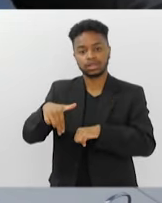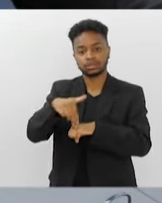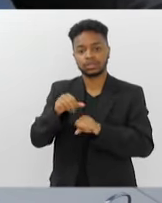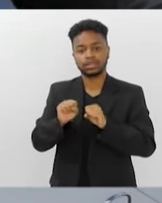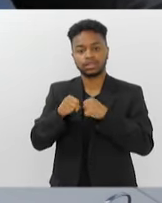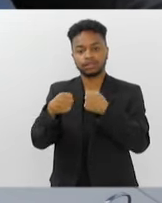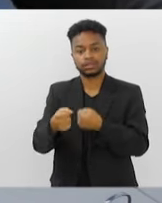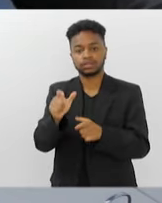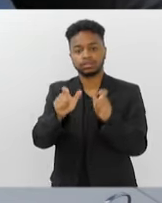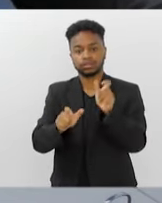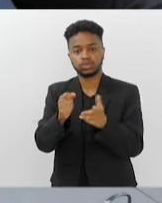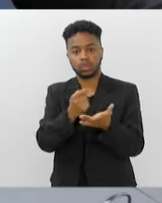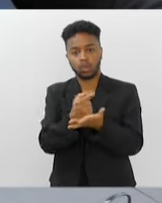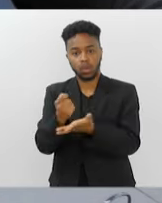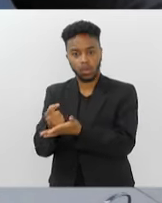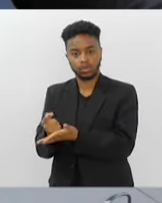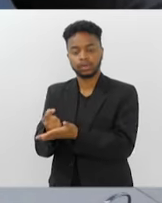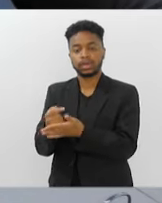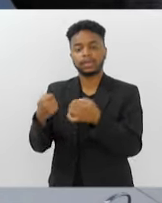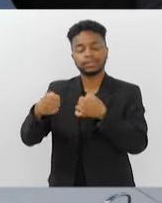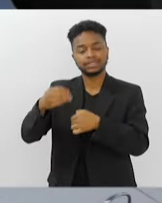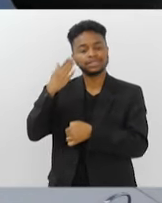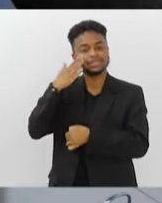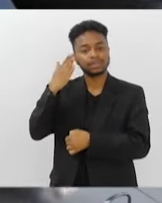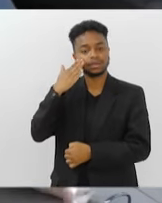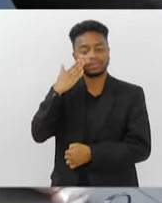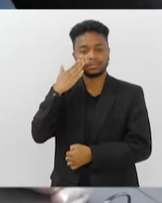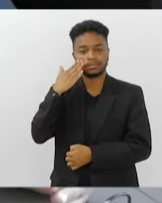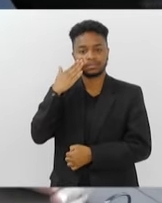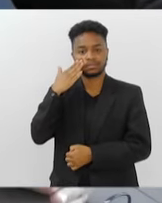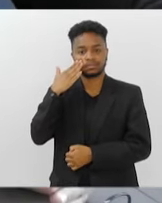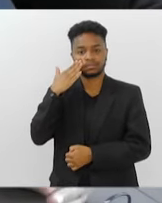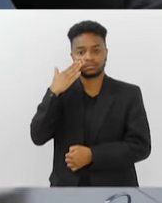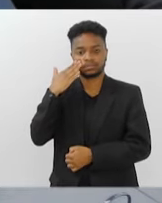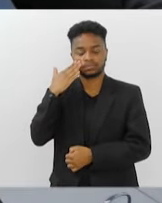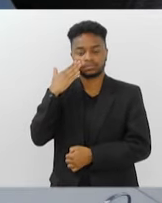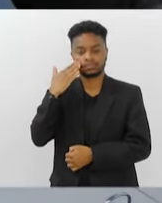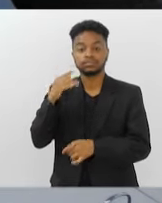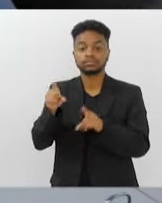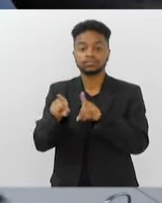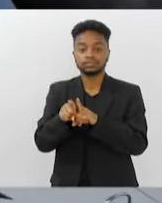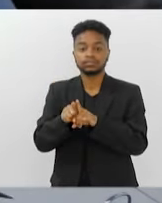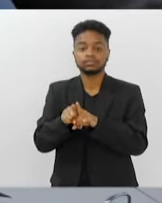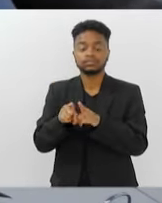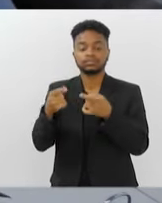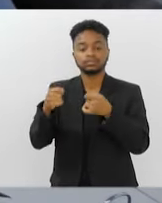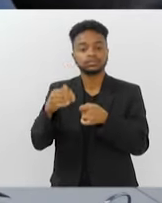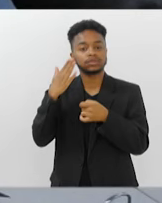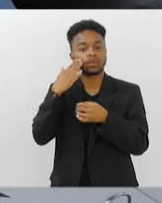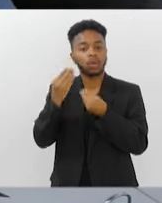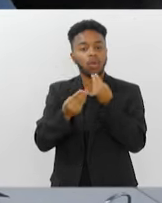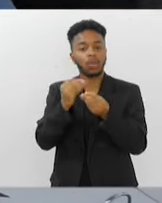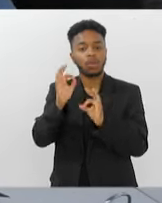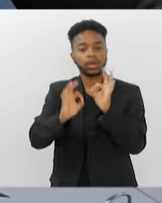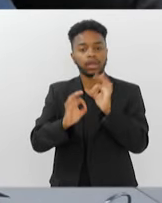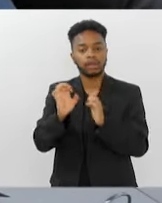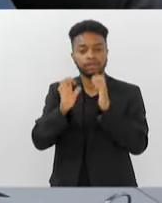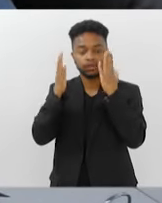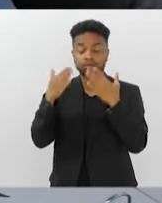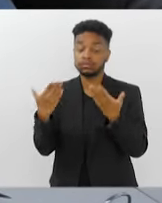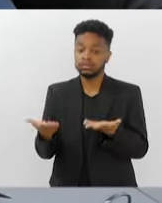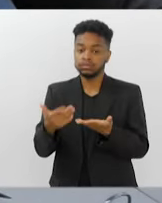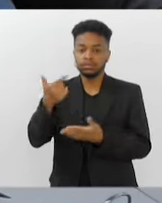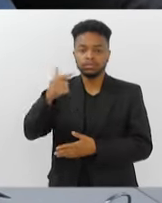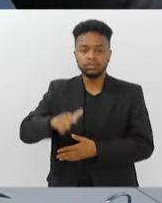consumidor para que eles tenham ciência daquilo e da maneira como está sendo realizado o evento de novo não